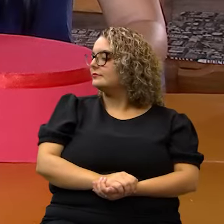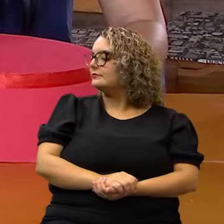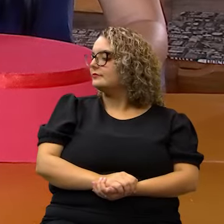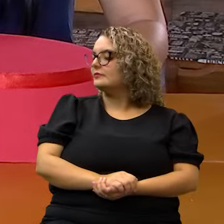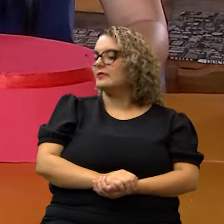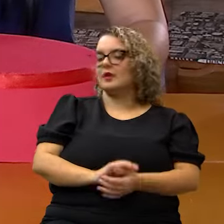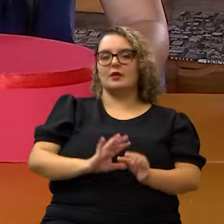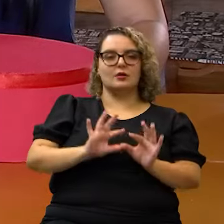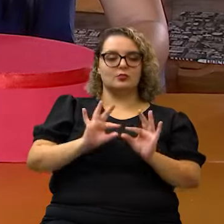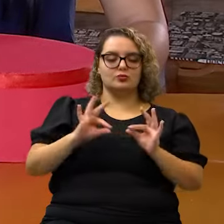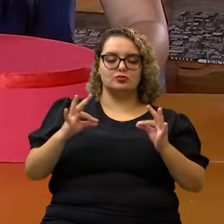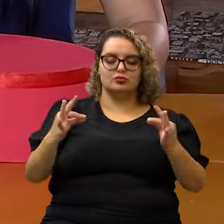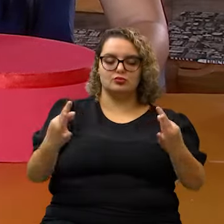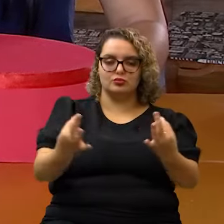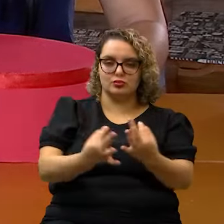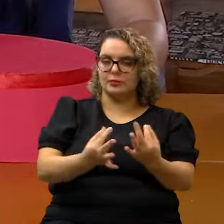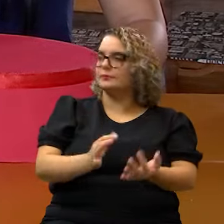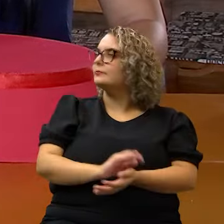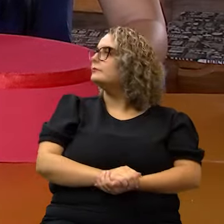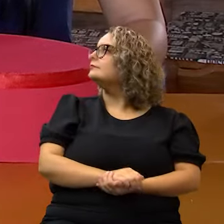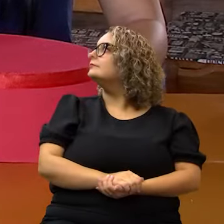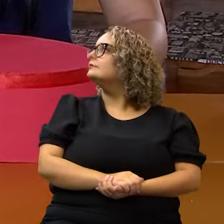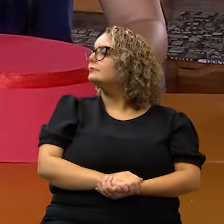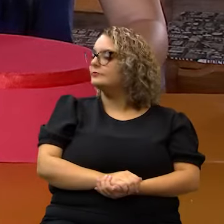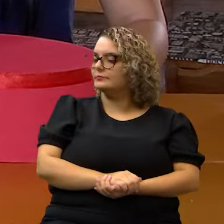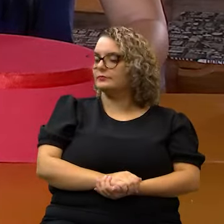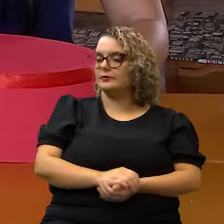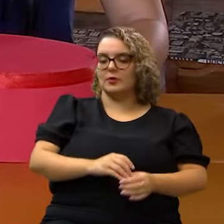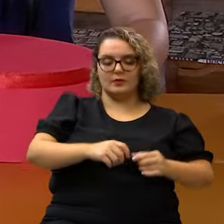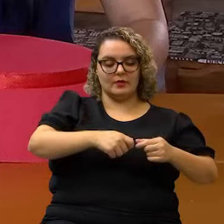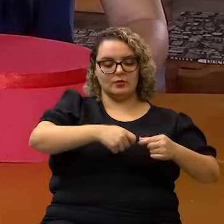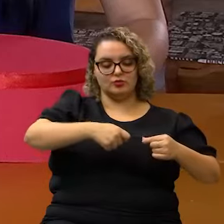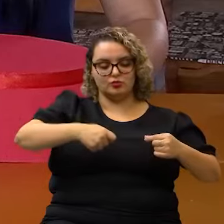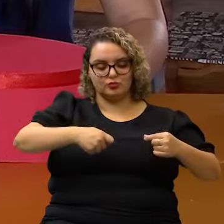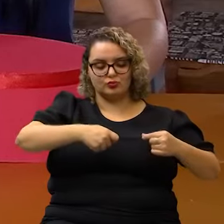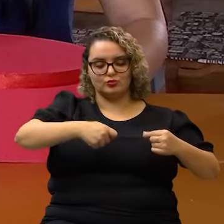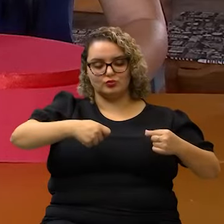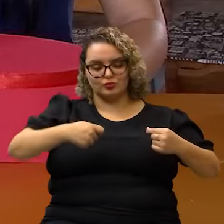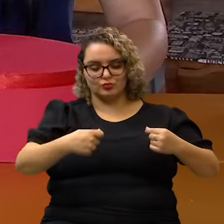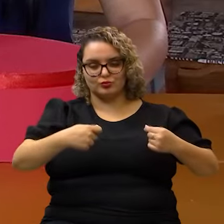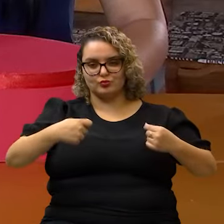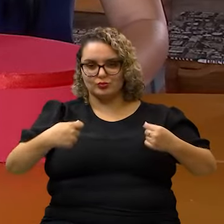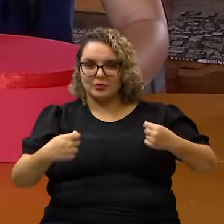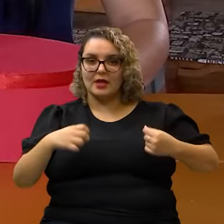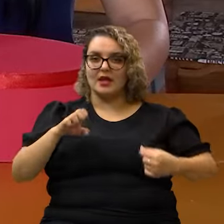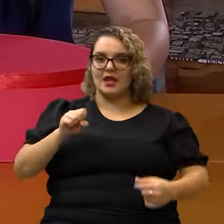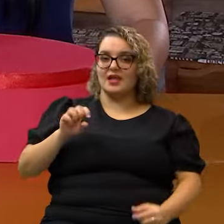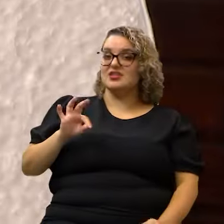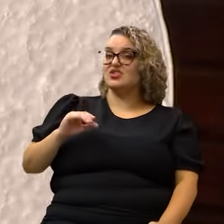já vou praticamente fechar aqui, ó. Você vai esticando ela, ó.